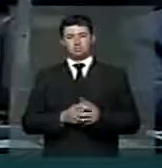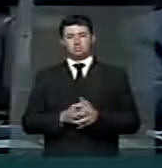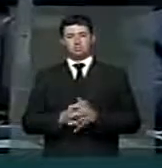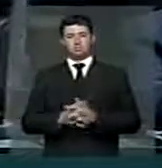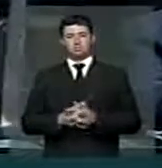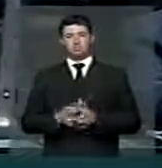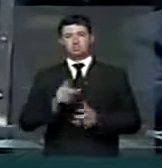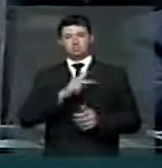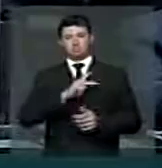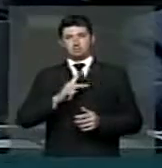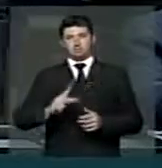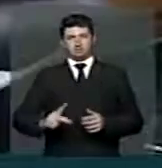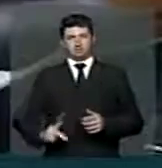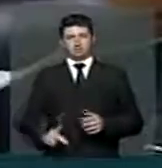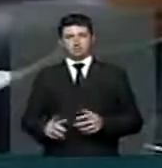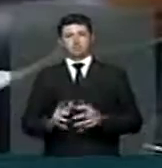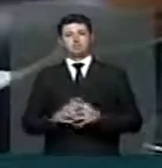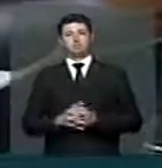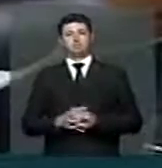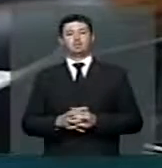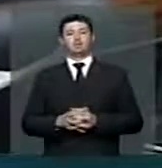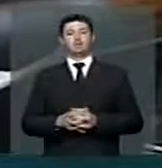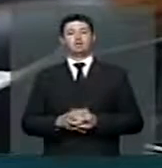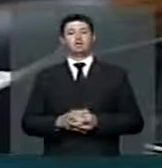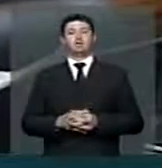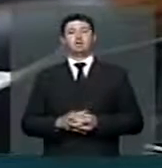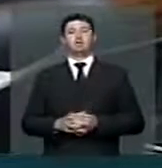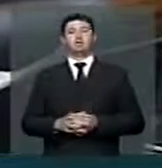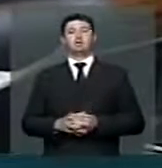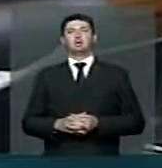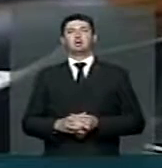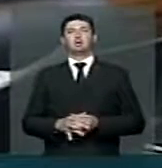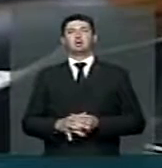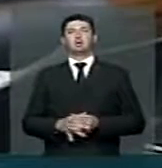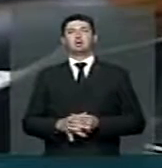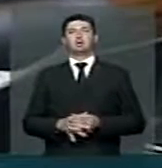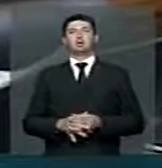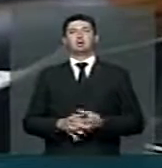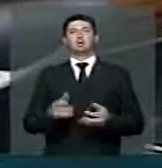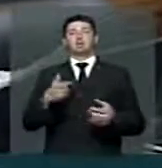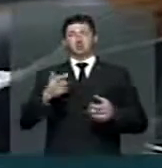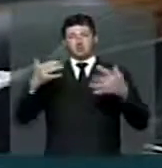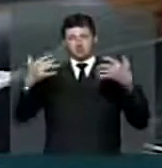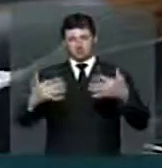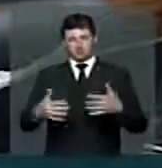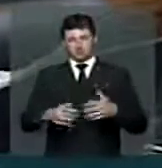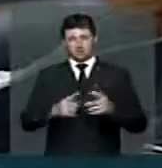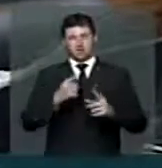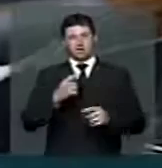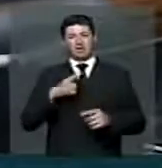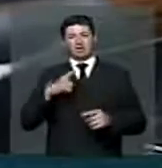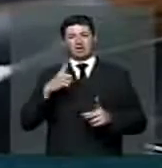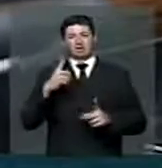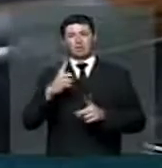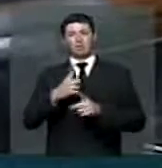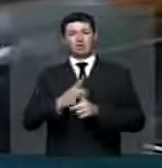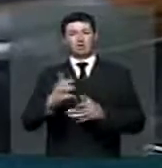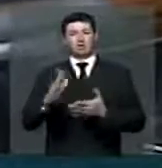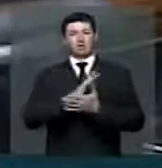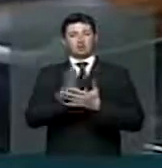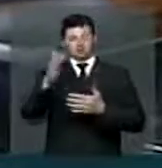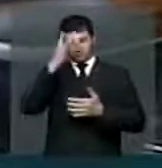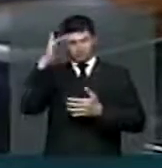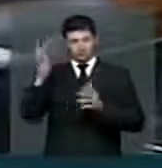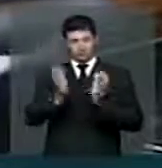Senhor presidente, eu gostaria de relatar um encontro que alguns membros da